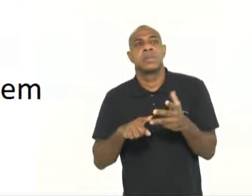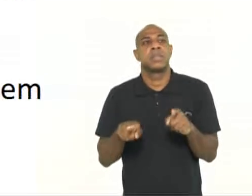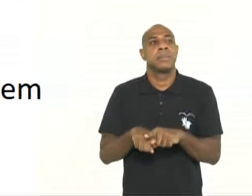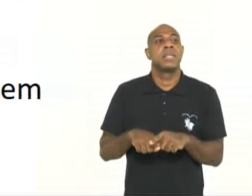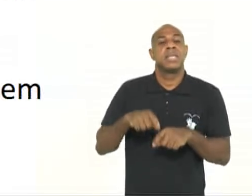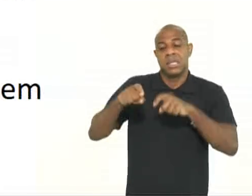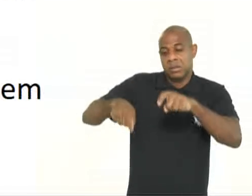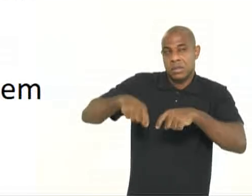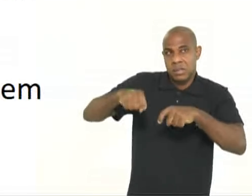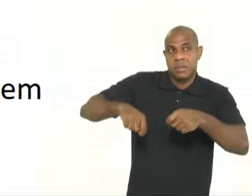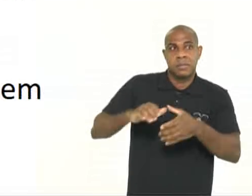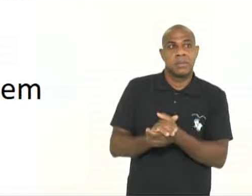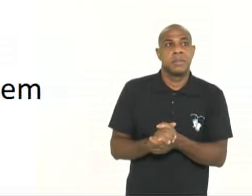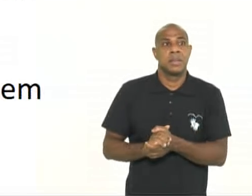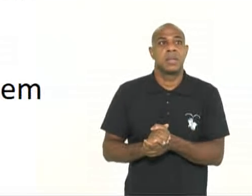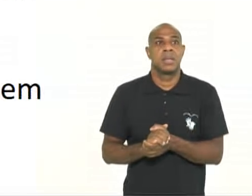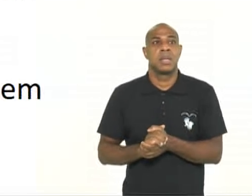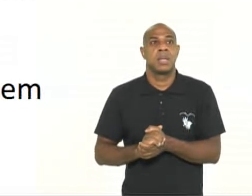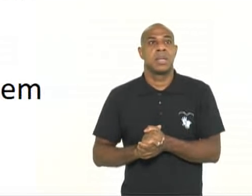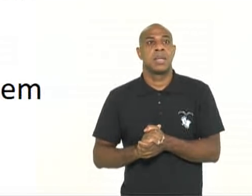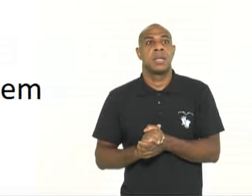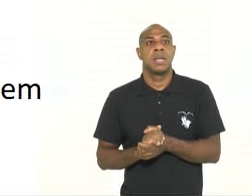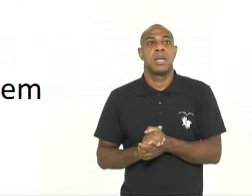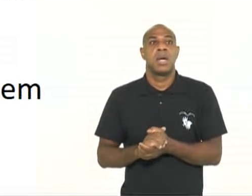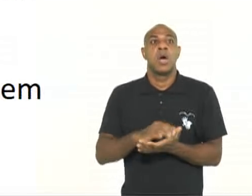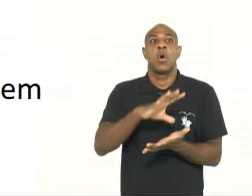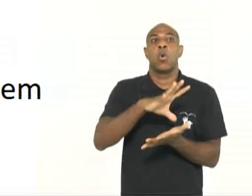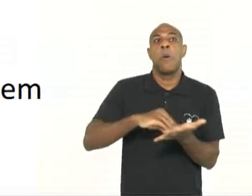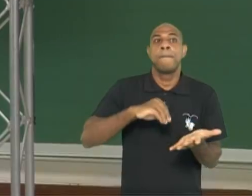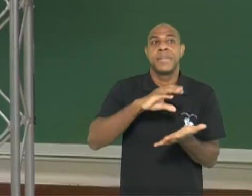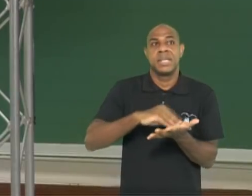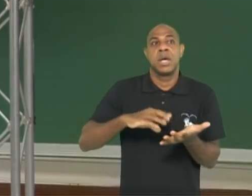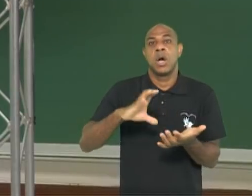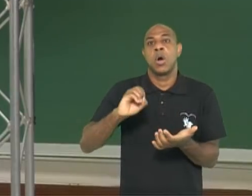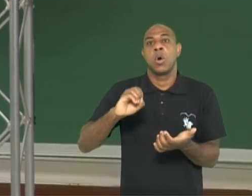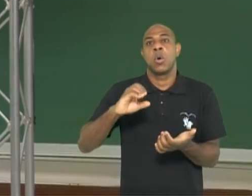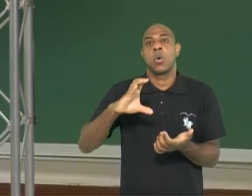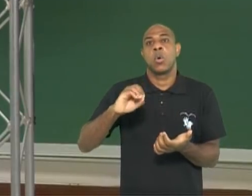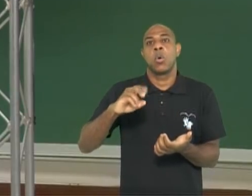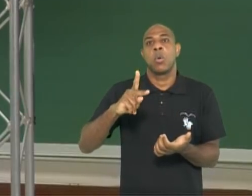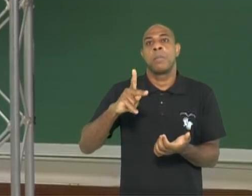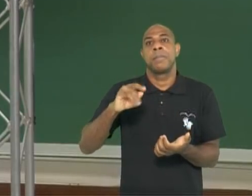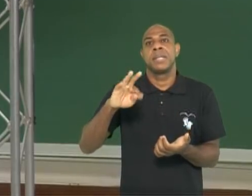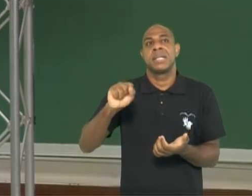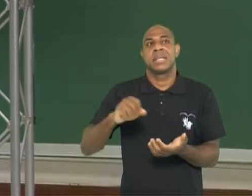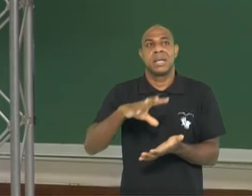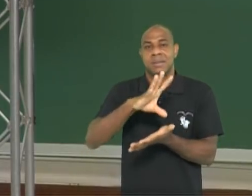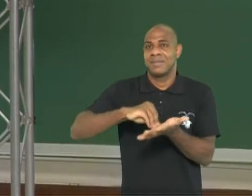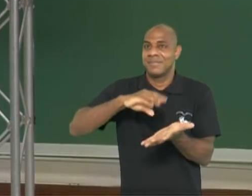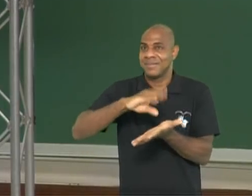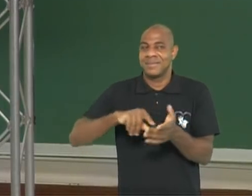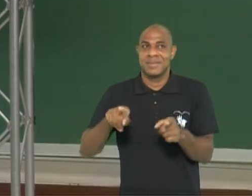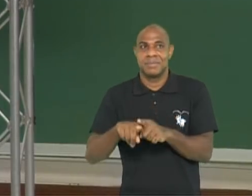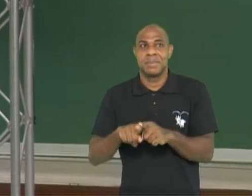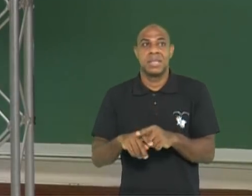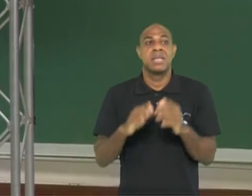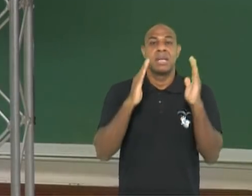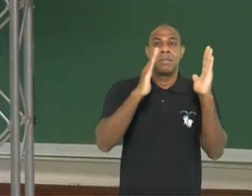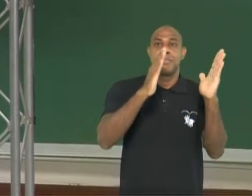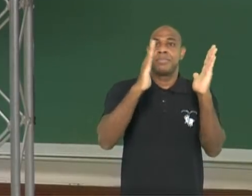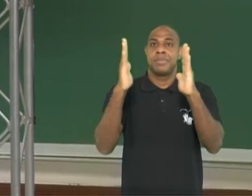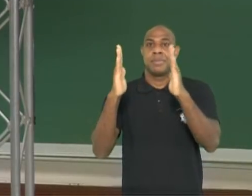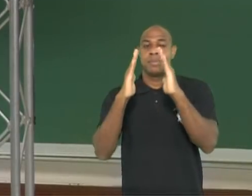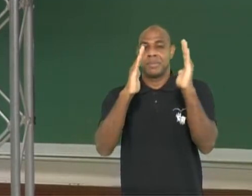trabalho. Copistas, copiar textos greco-romanos, falamos sobre isso. Enormes bibliotecas em seus mosteiros e